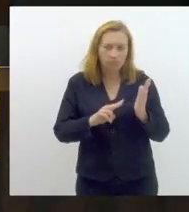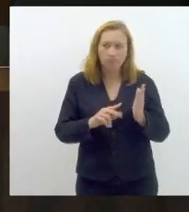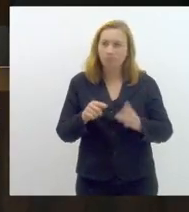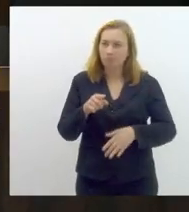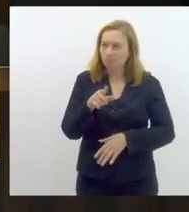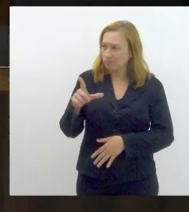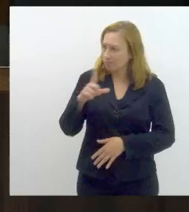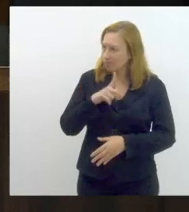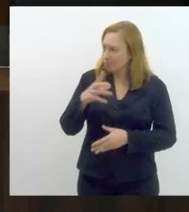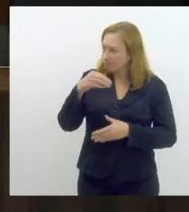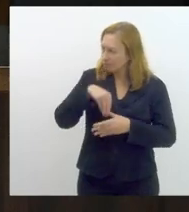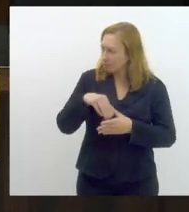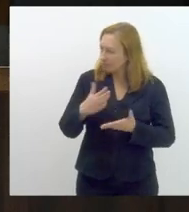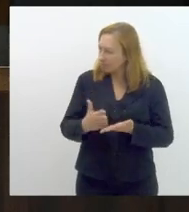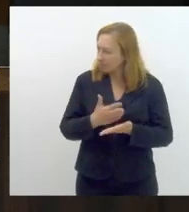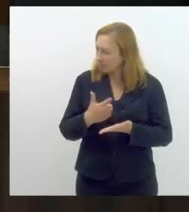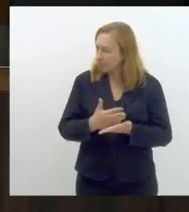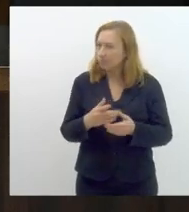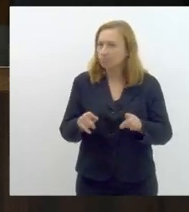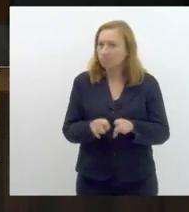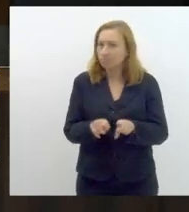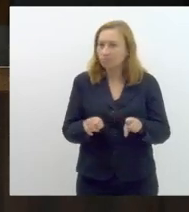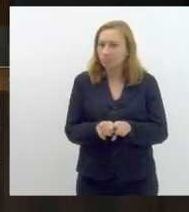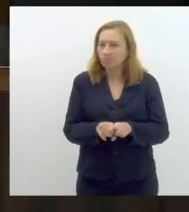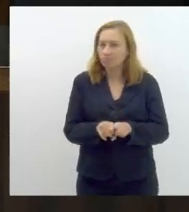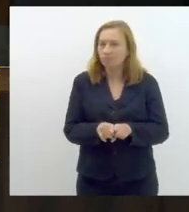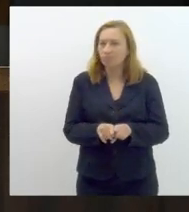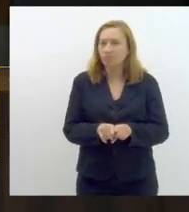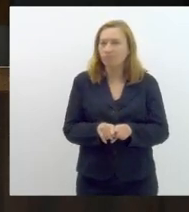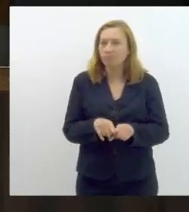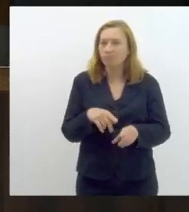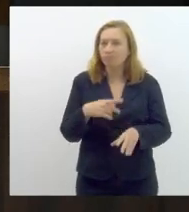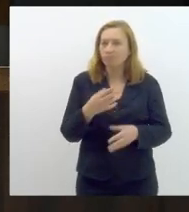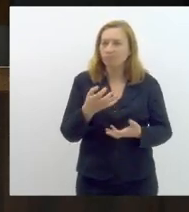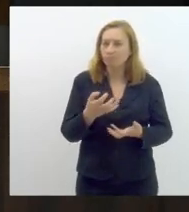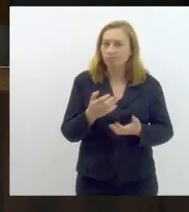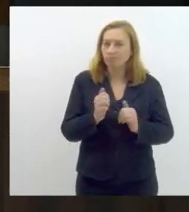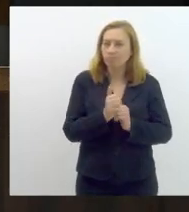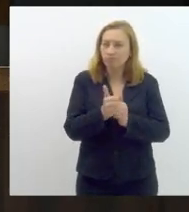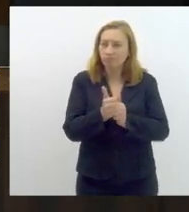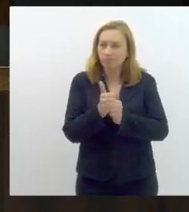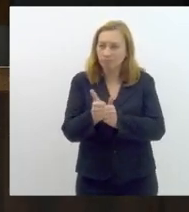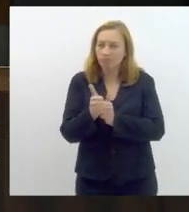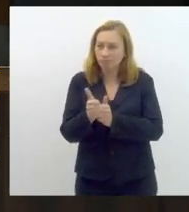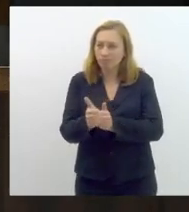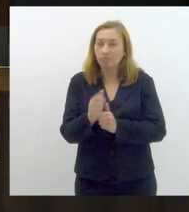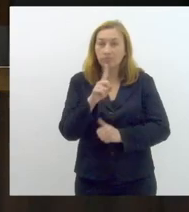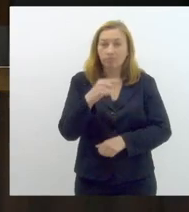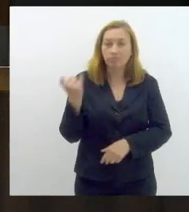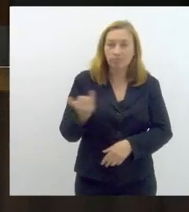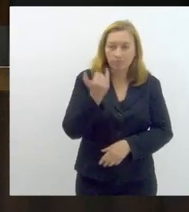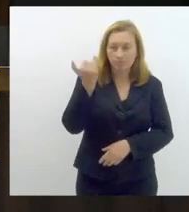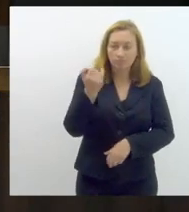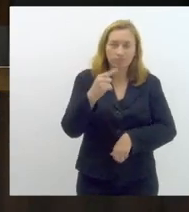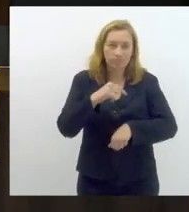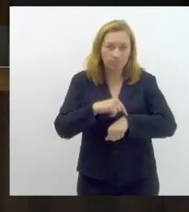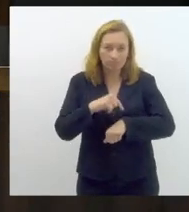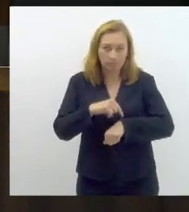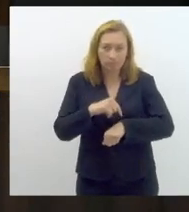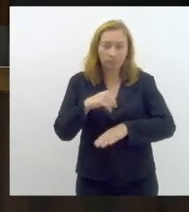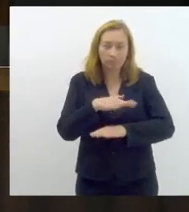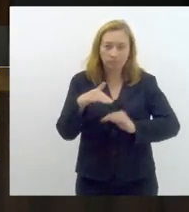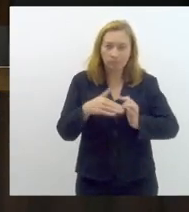têm aí dentro da pastinha de vocês também esse discurso, caso queiram acompanhar. É importante para esse momento que